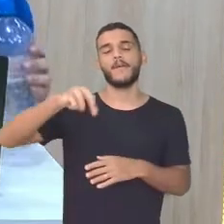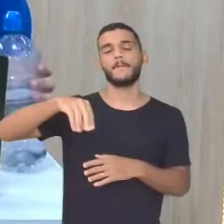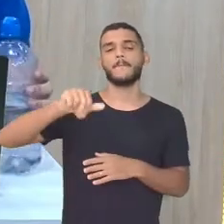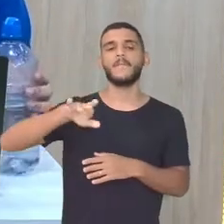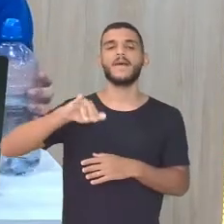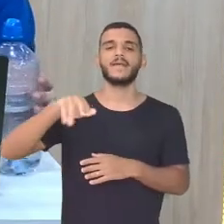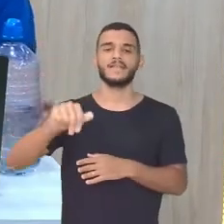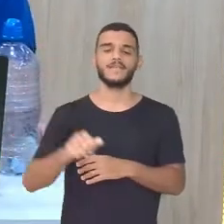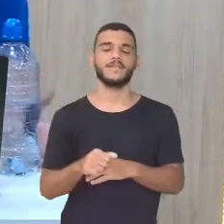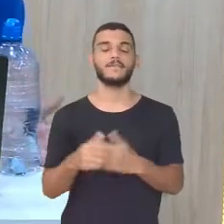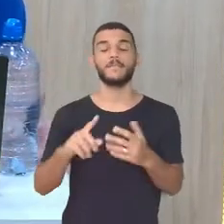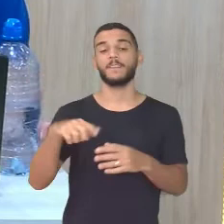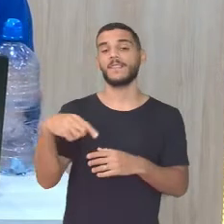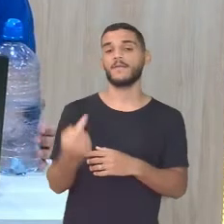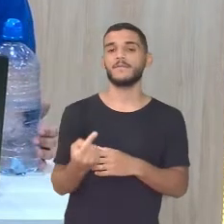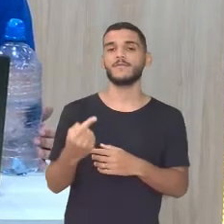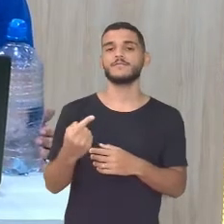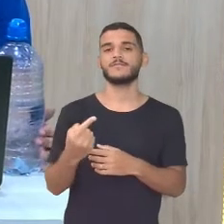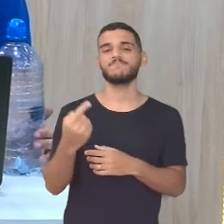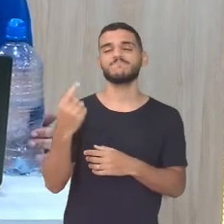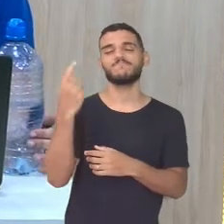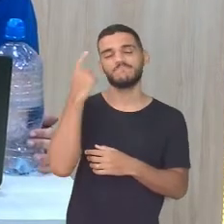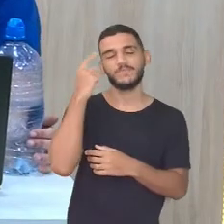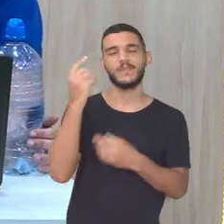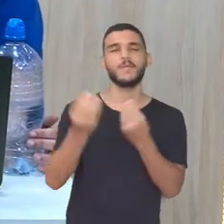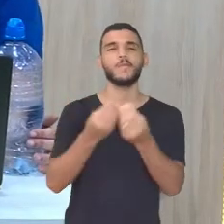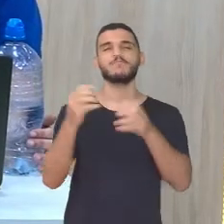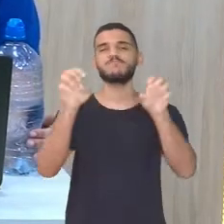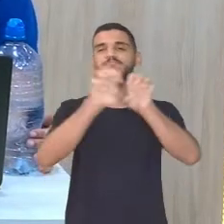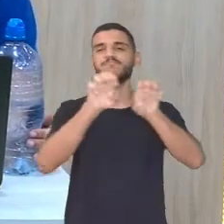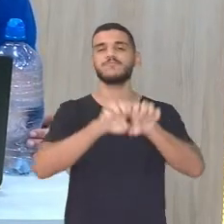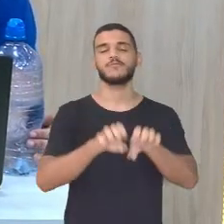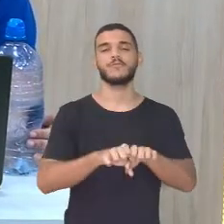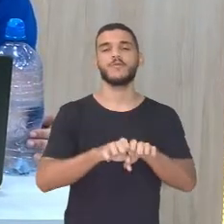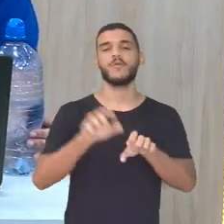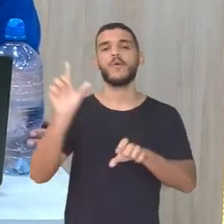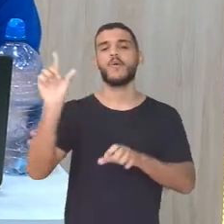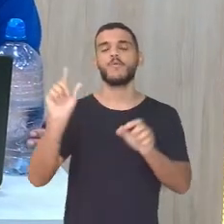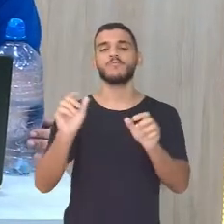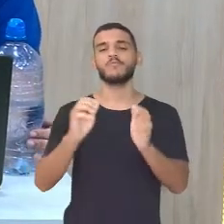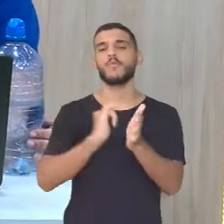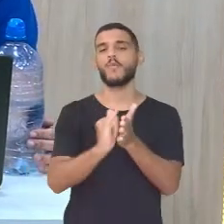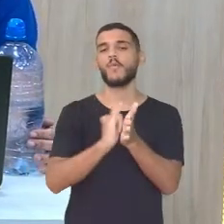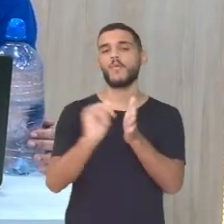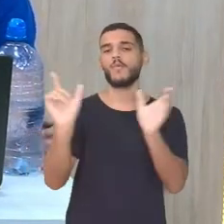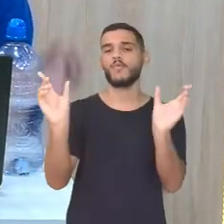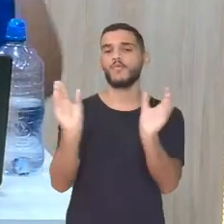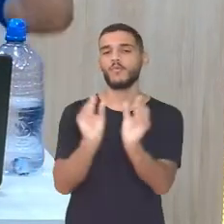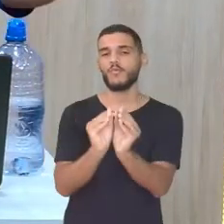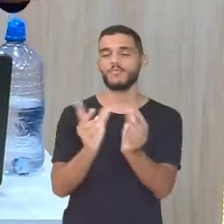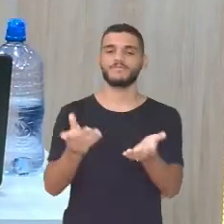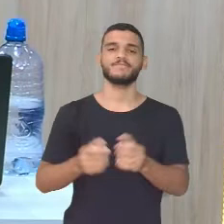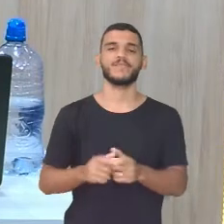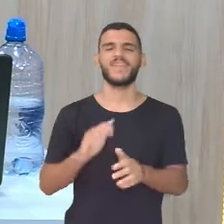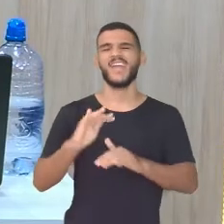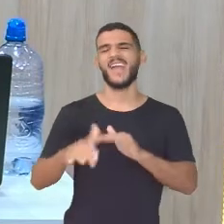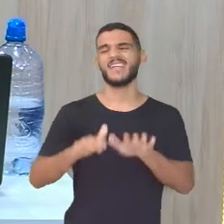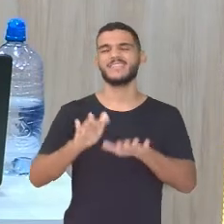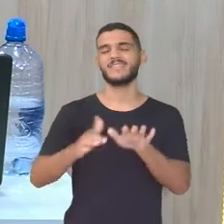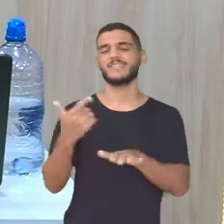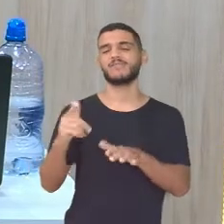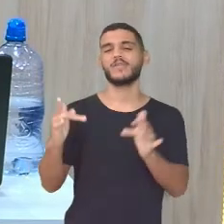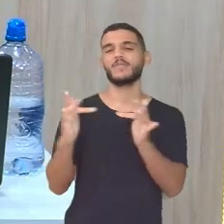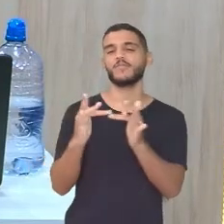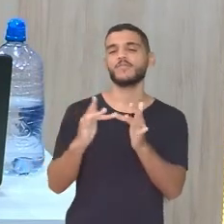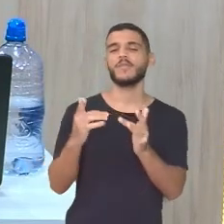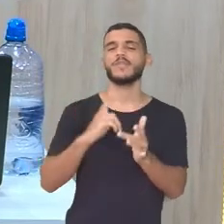E depois a gente vai pensar um pouquinho a estrutura do mini conto, que é um gênero textual que a gente às vezes não tem tanto contato, né? A gente acaba